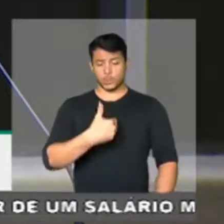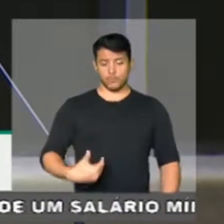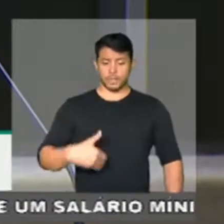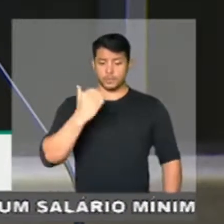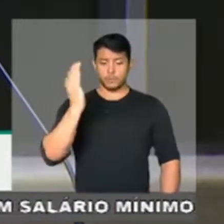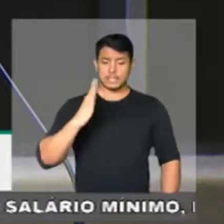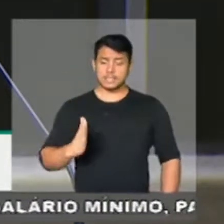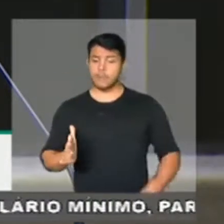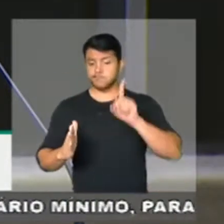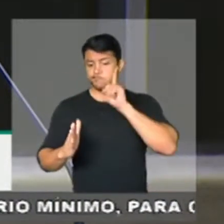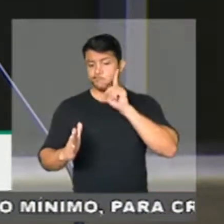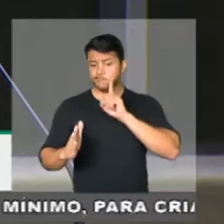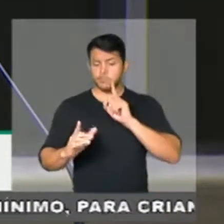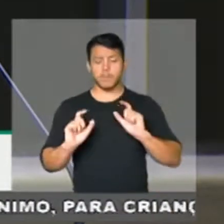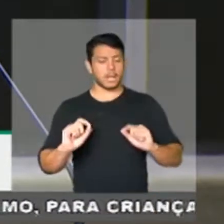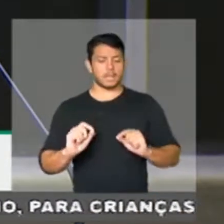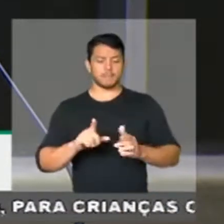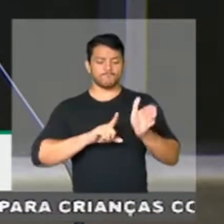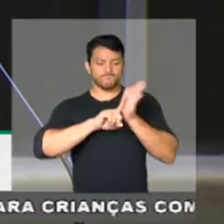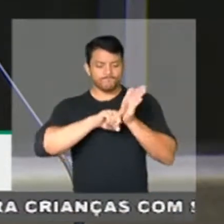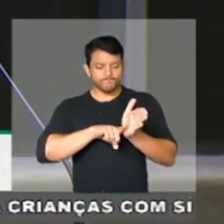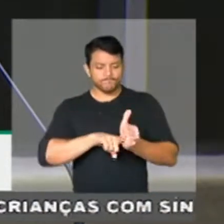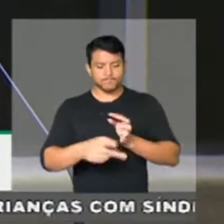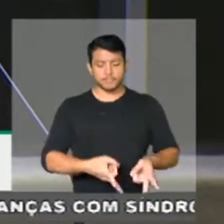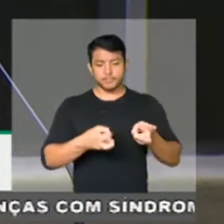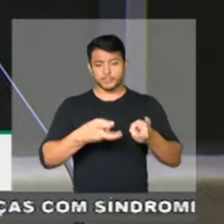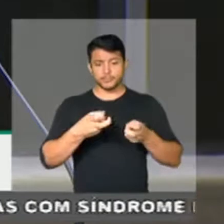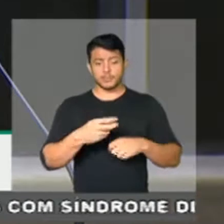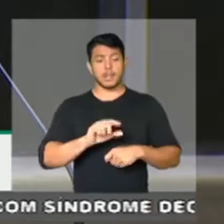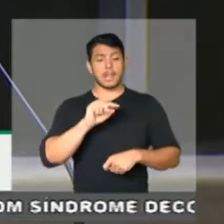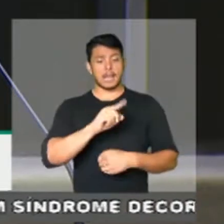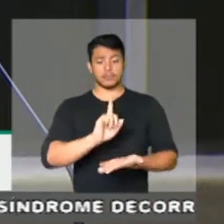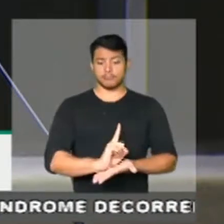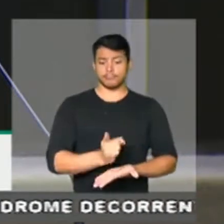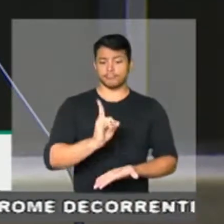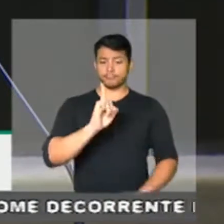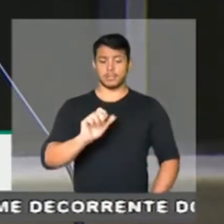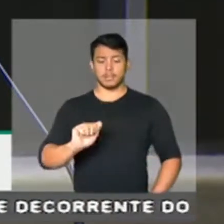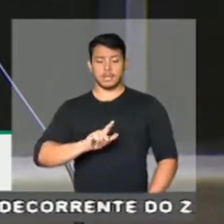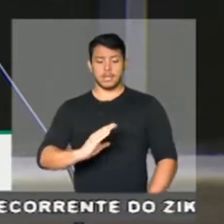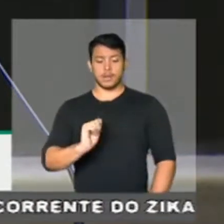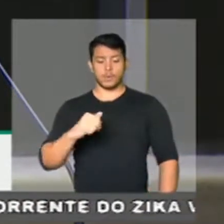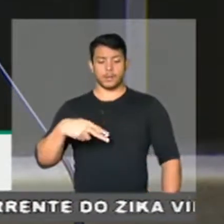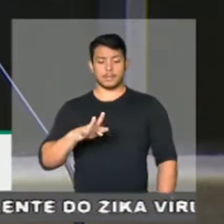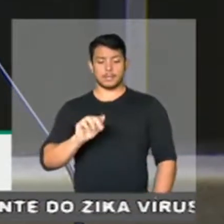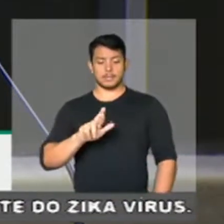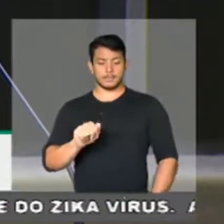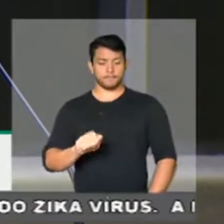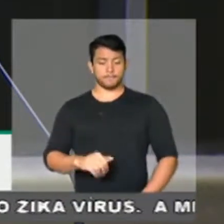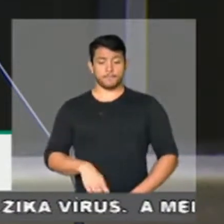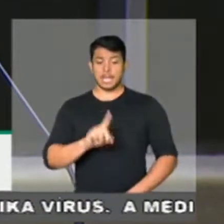dos Estados Unidos para a exploração comercial do centro de lançamento de Alcântara. Um espaço que, sem dúvida